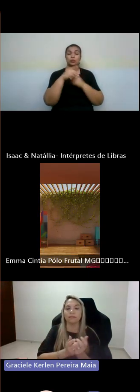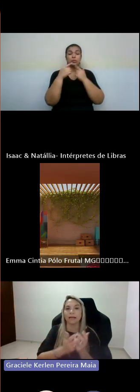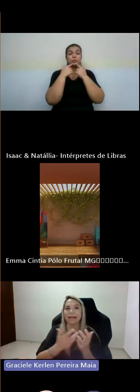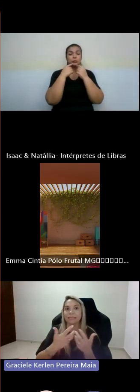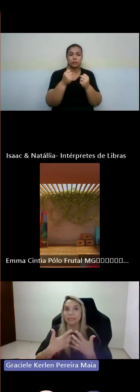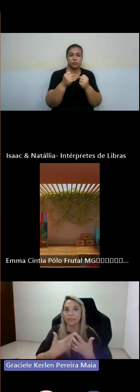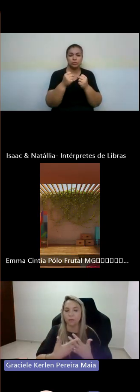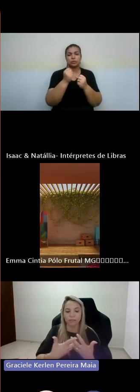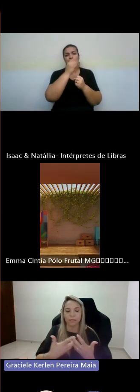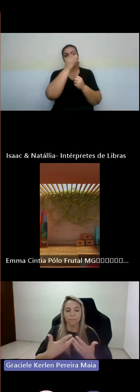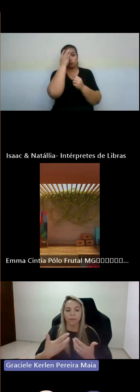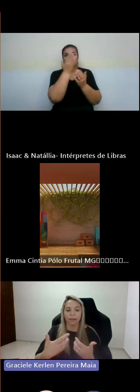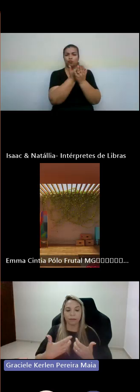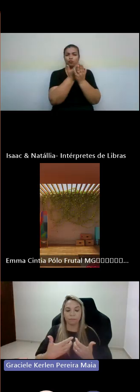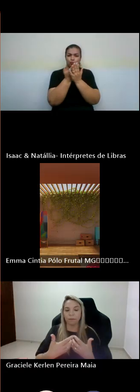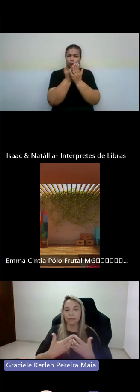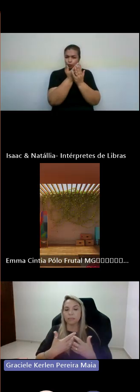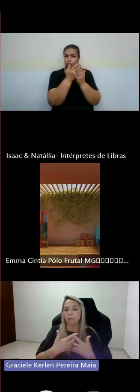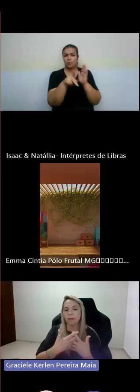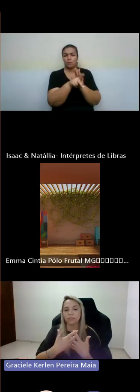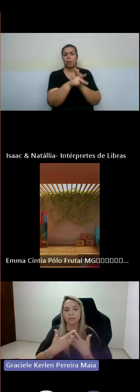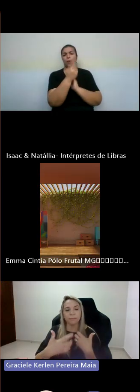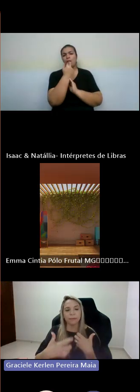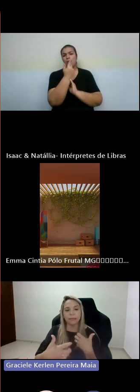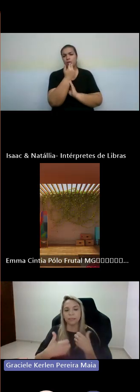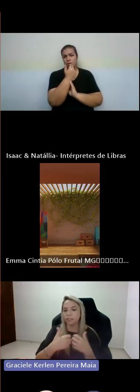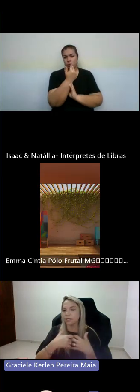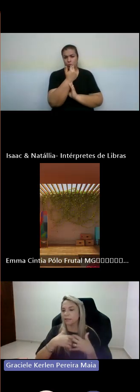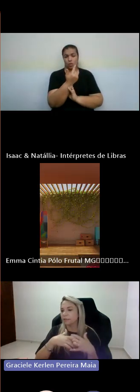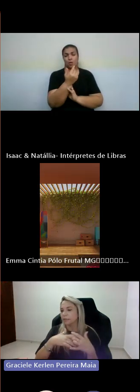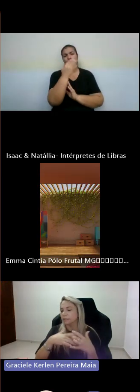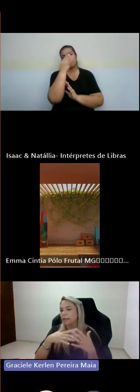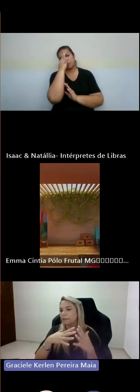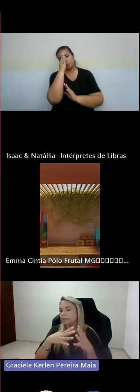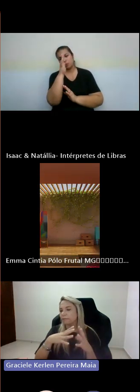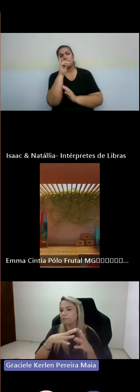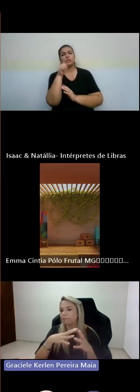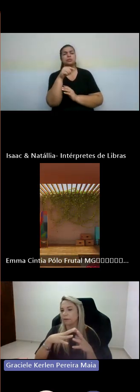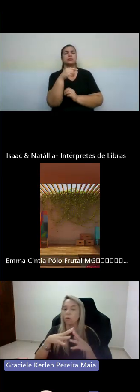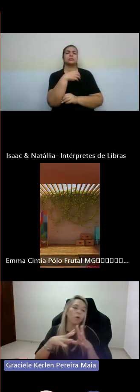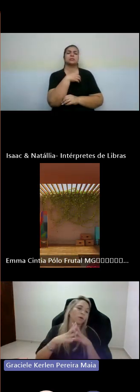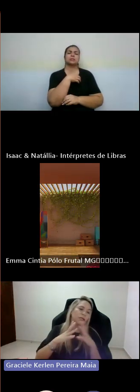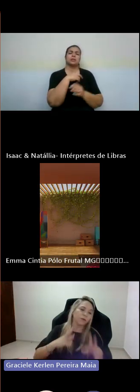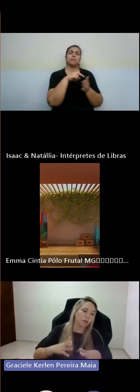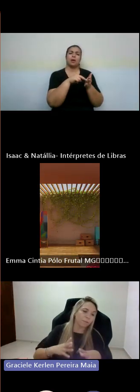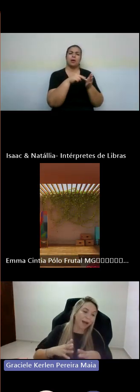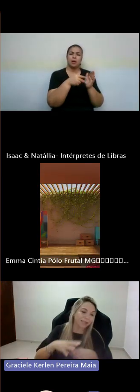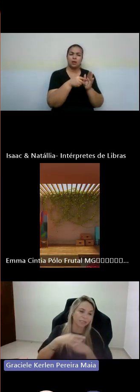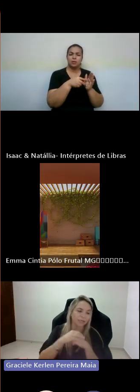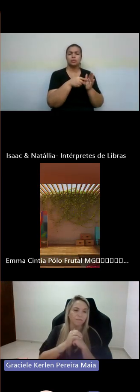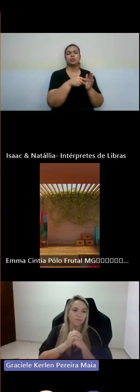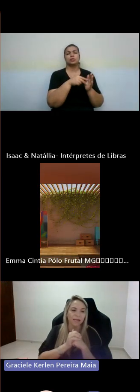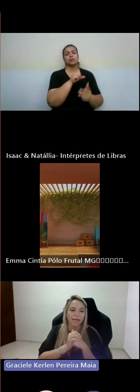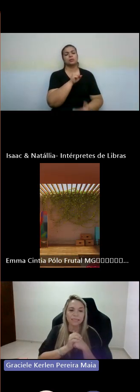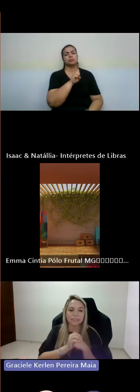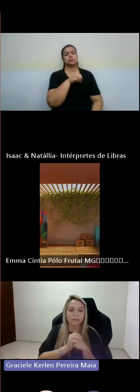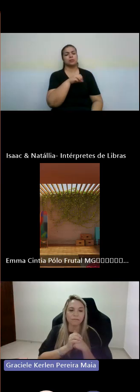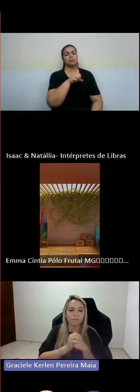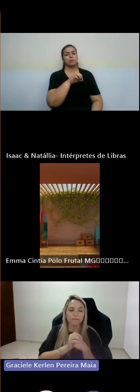estudiosos das línguas, principalmente semântica, né, ou linguística